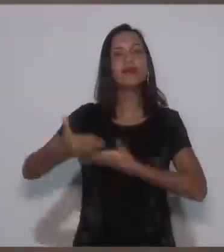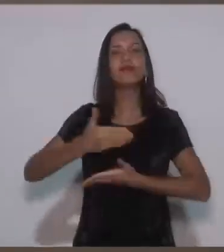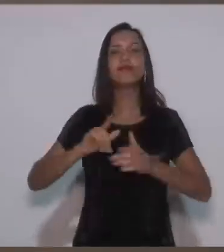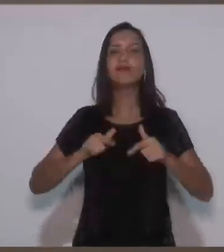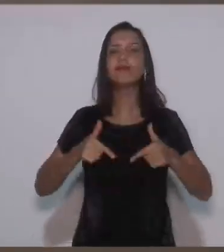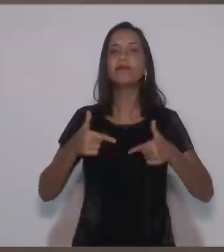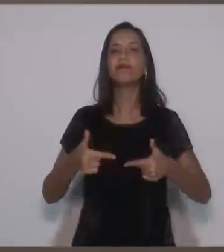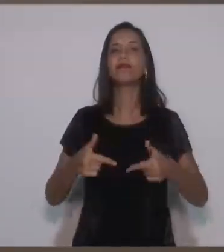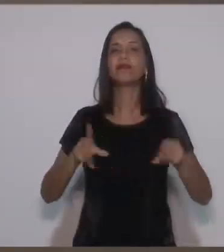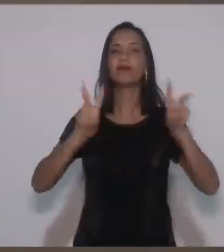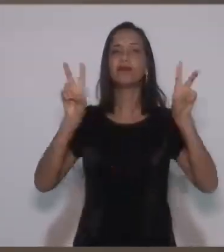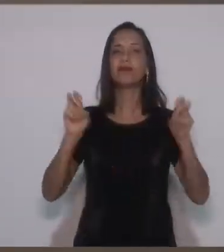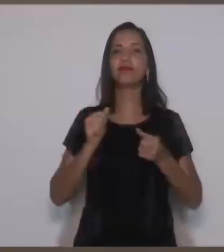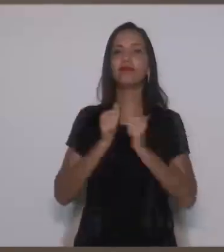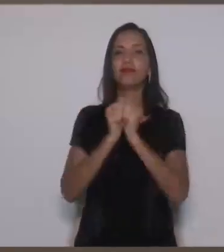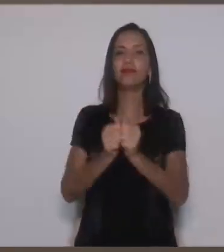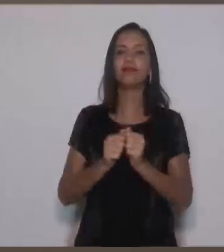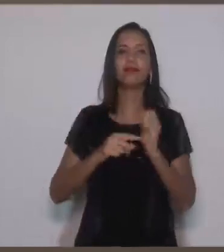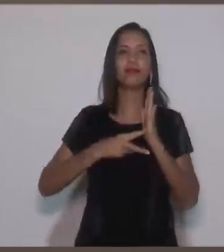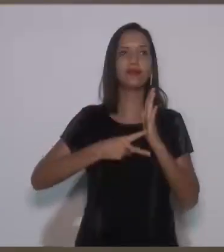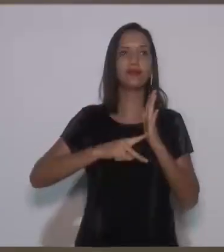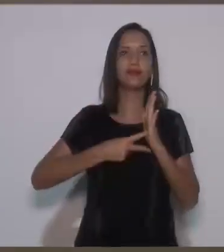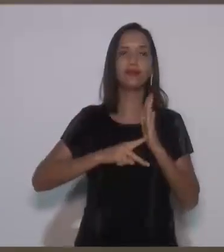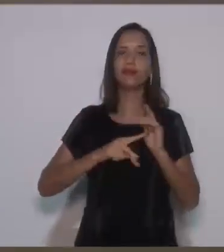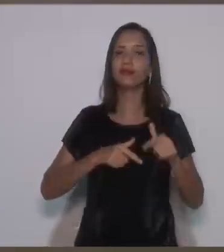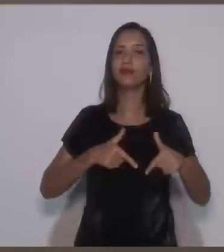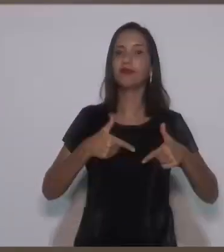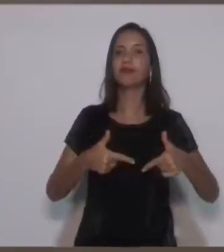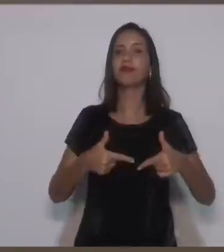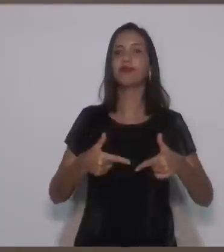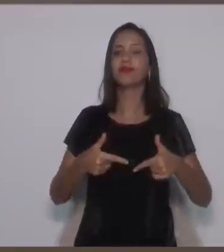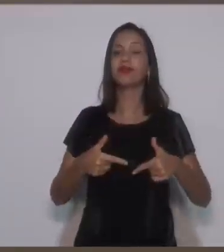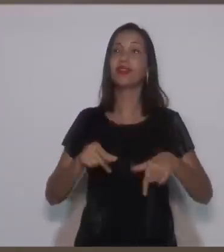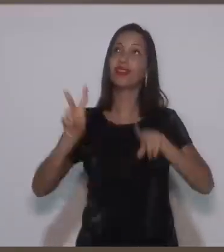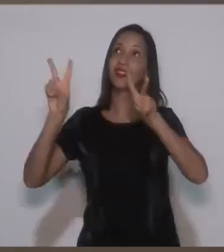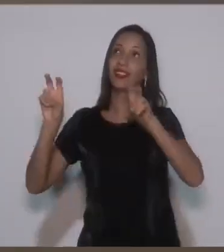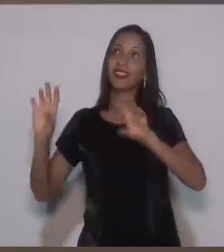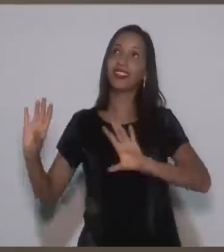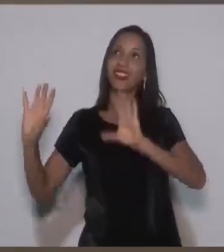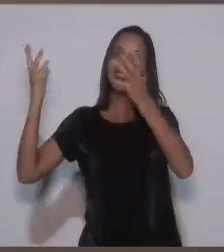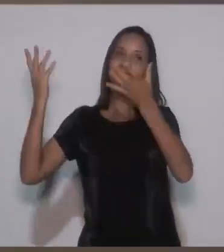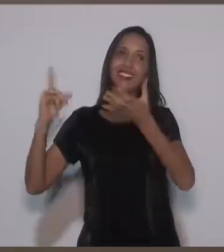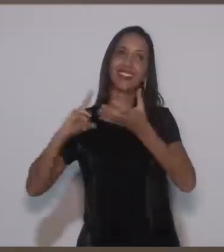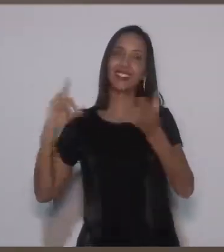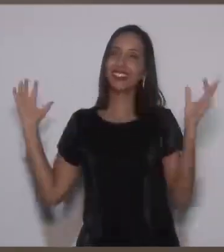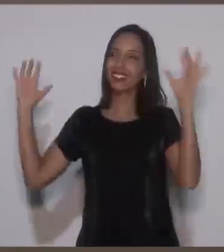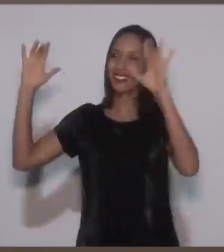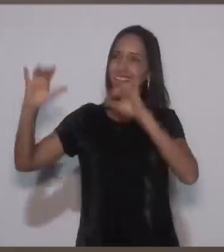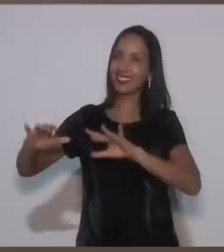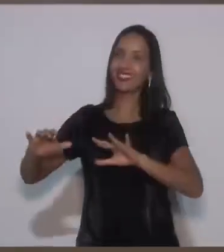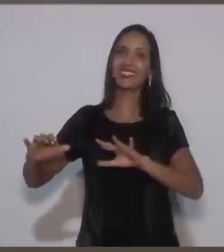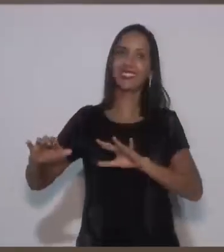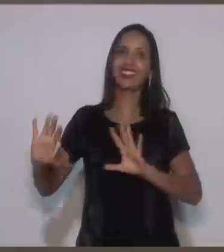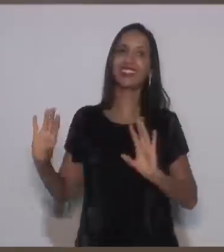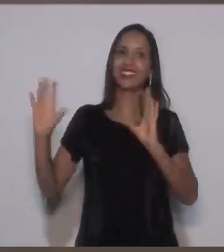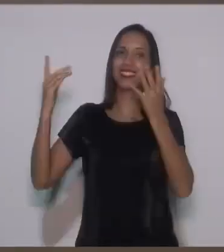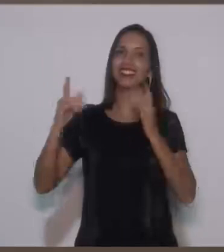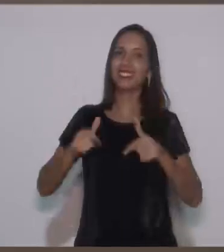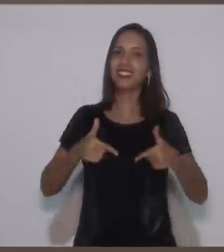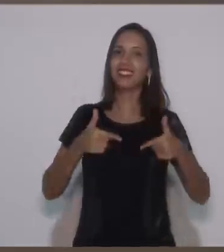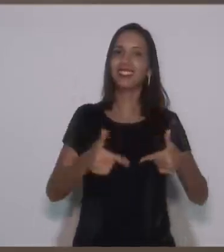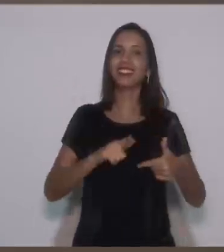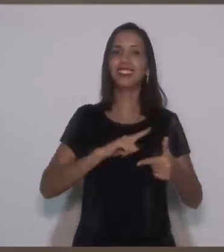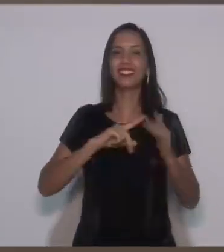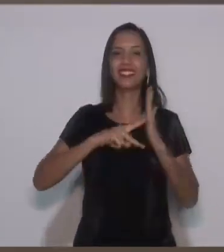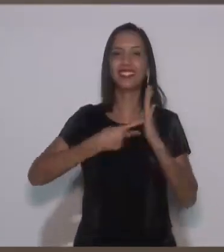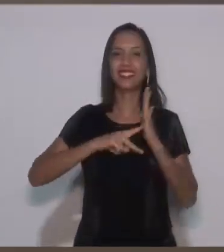do sindicato. Por isso que chama a luta, né? Senão chamava a festa, né? Daí estava cheio, vinha bastante gente, né? A luta, eu tinha um gerente